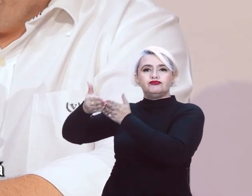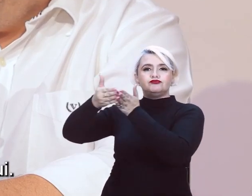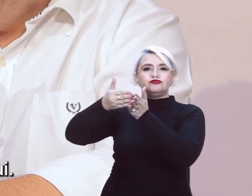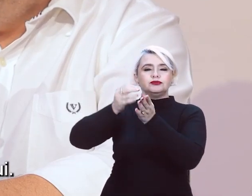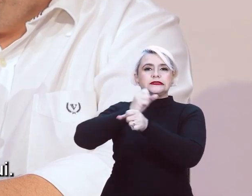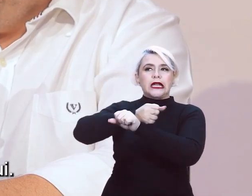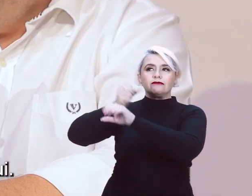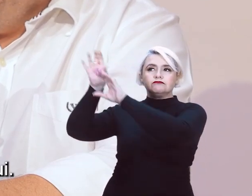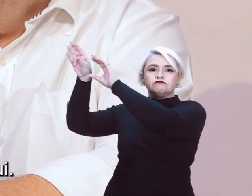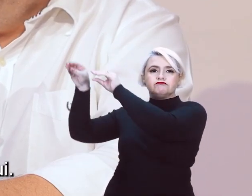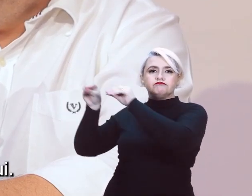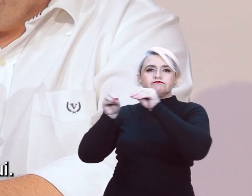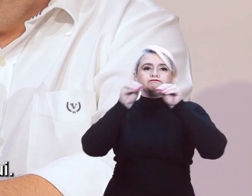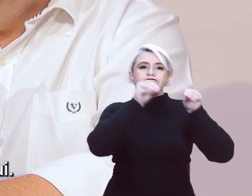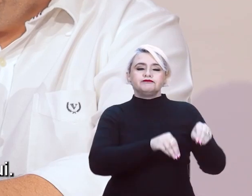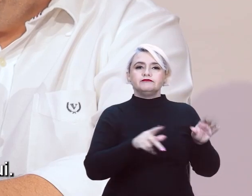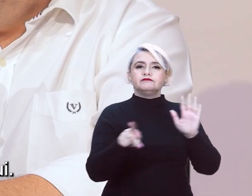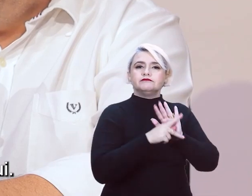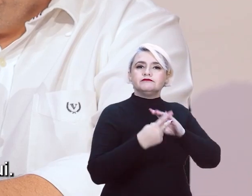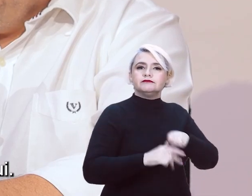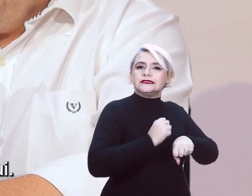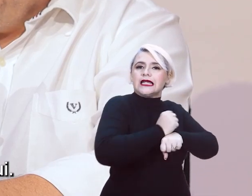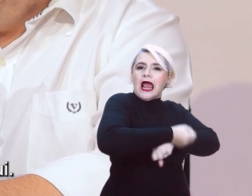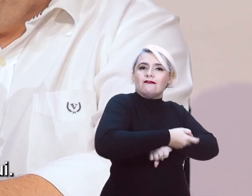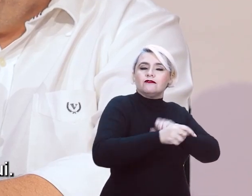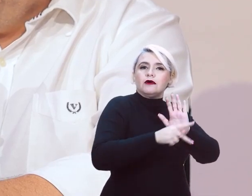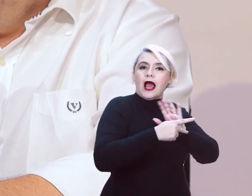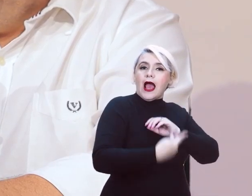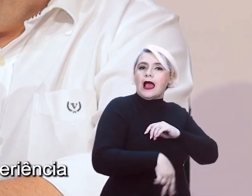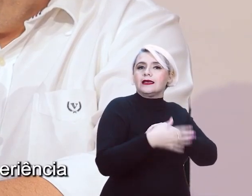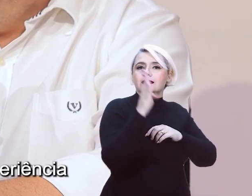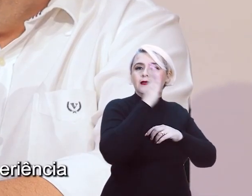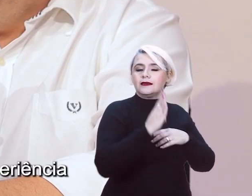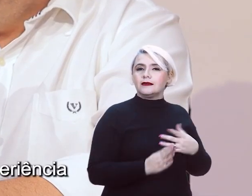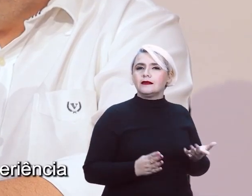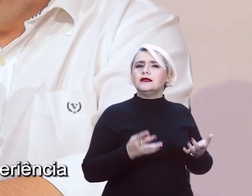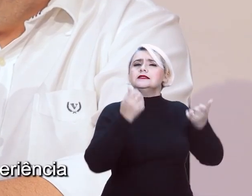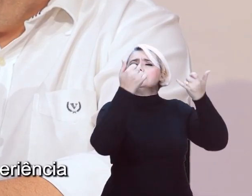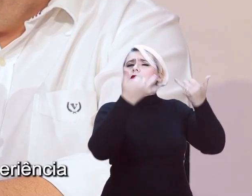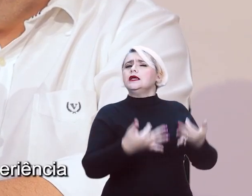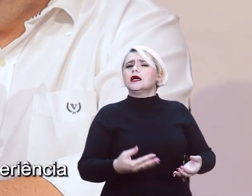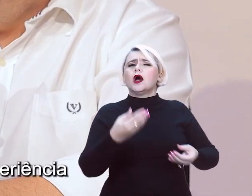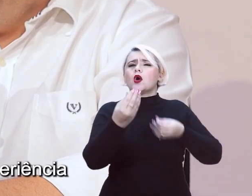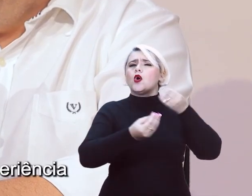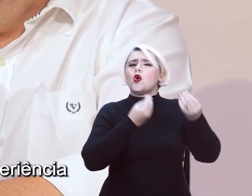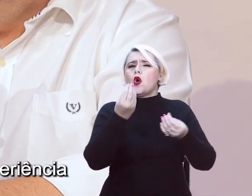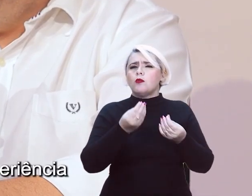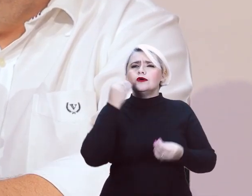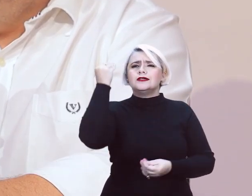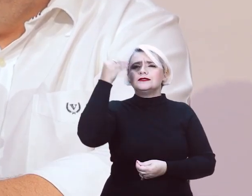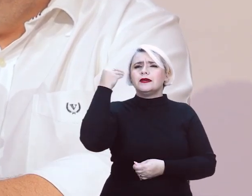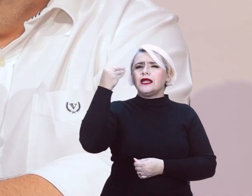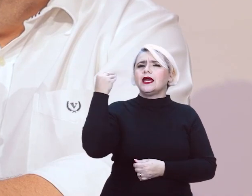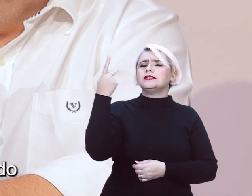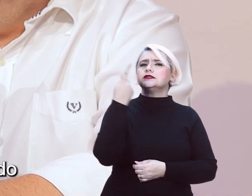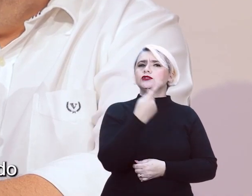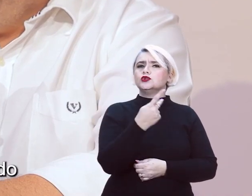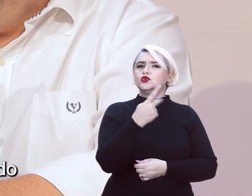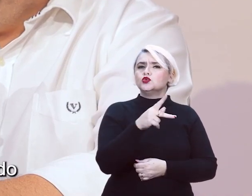pessoas de lá para serem escravizadas aqui. Fale um pouquinho sobre essa experiência